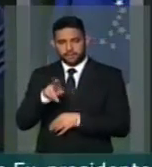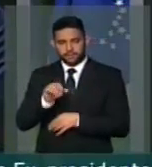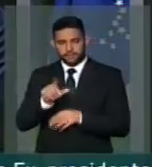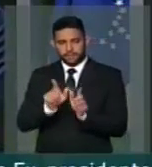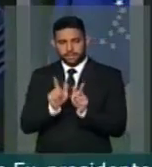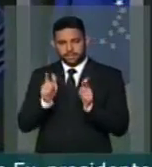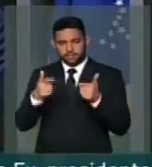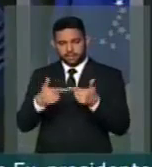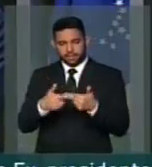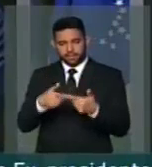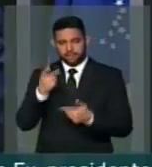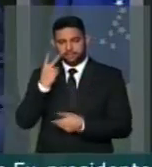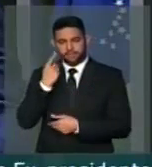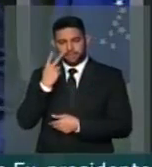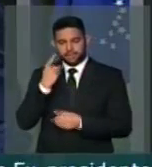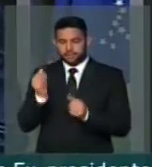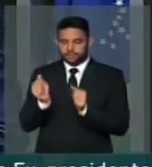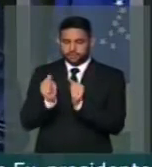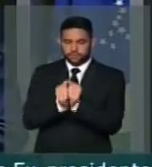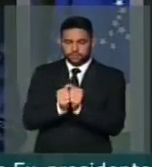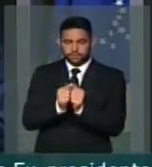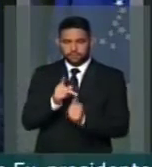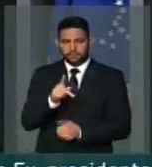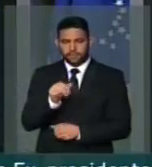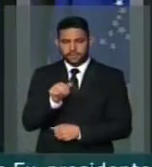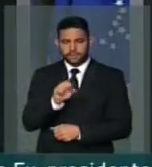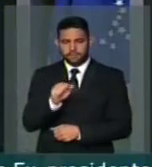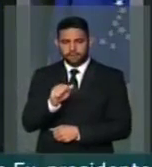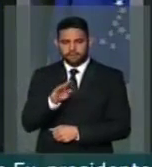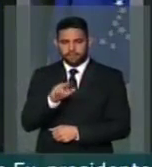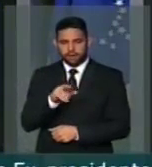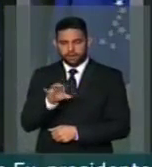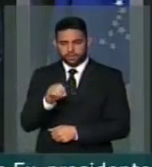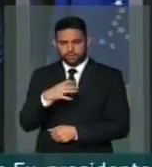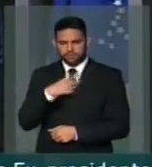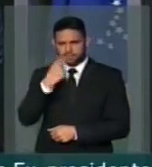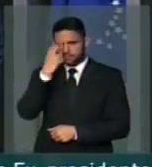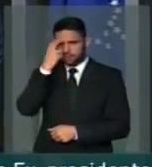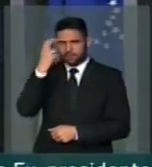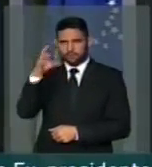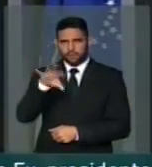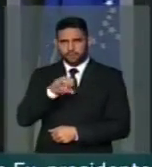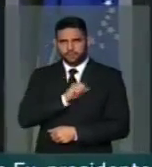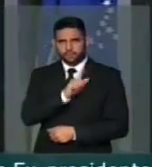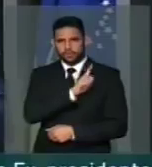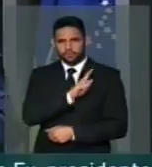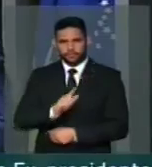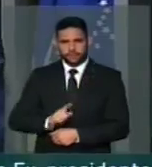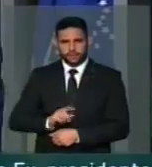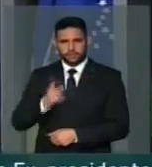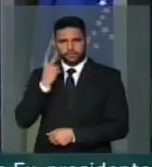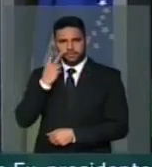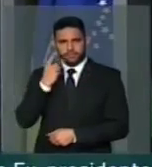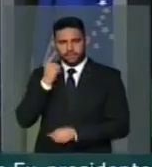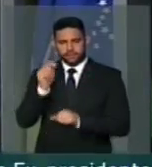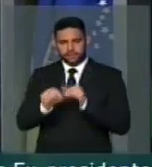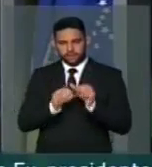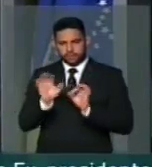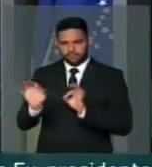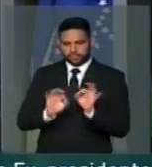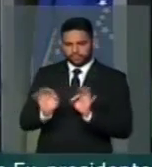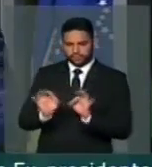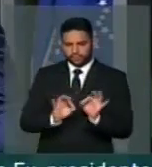Assembleia Legislativa, junto com Parsifal Barroso, um intelectual que assume o governo do Ceará, tenta modernizar o